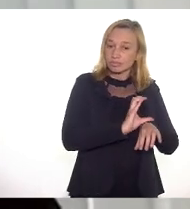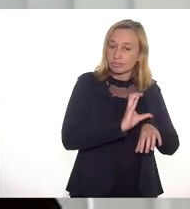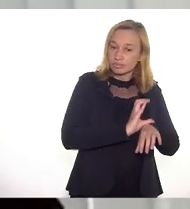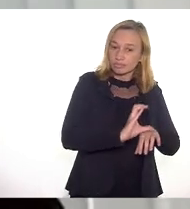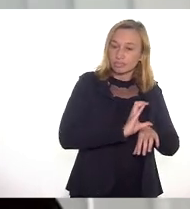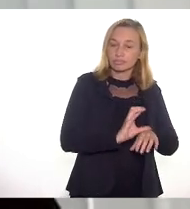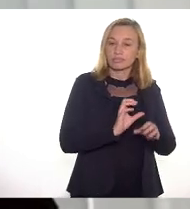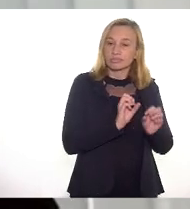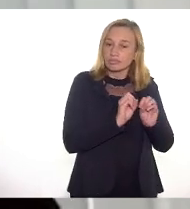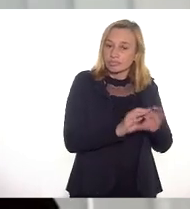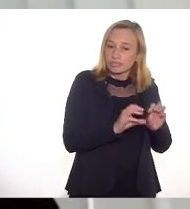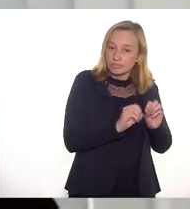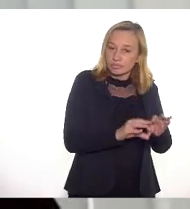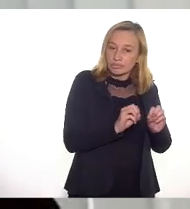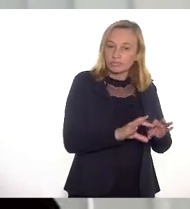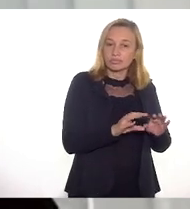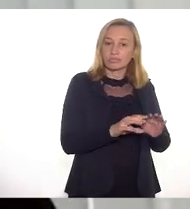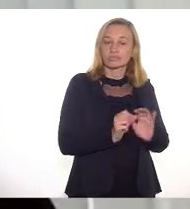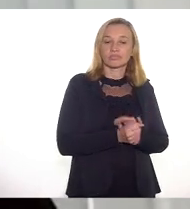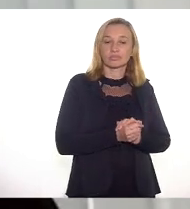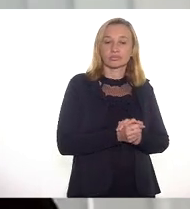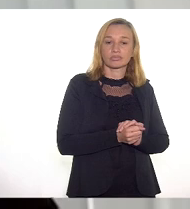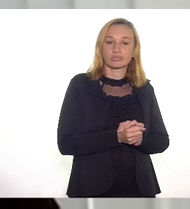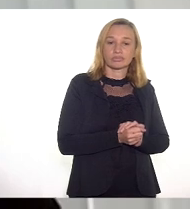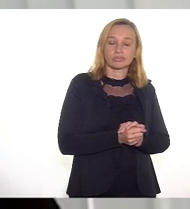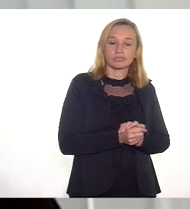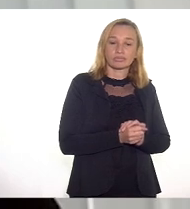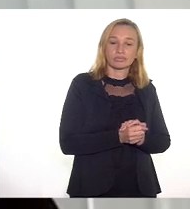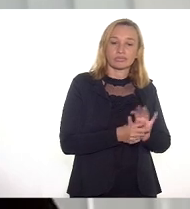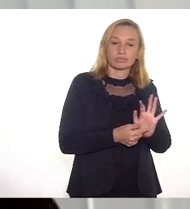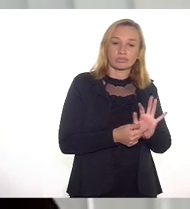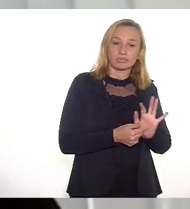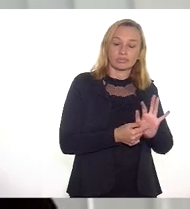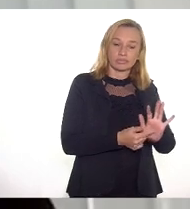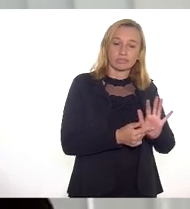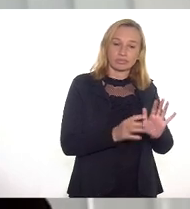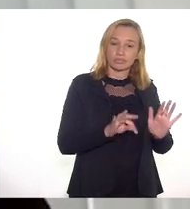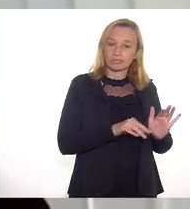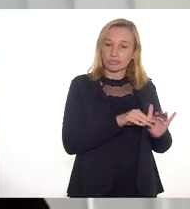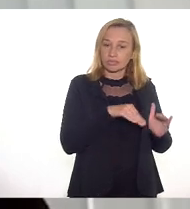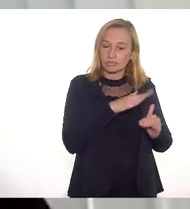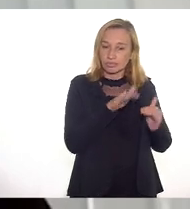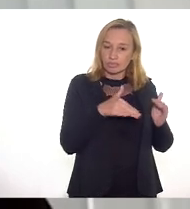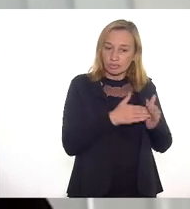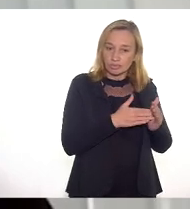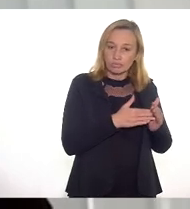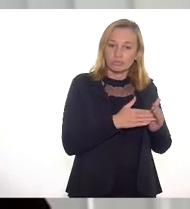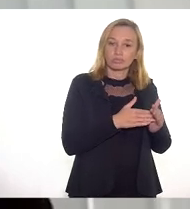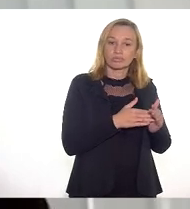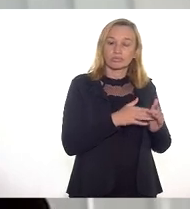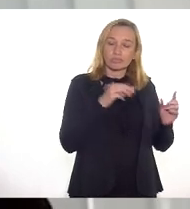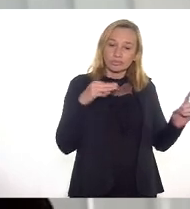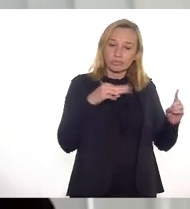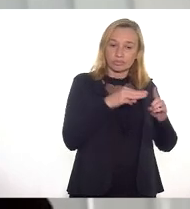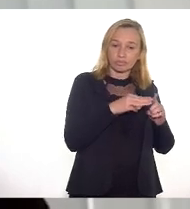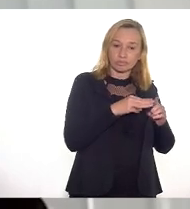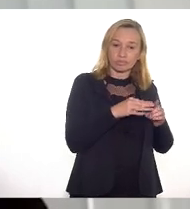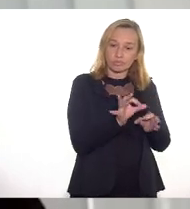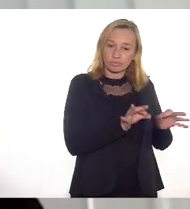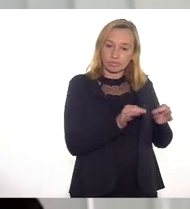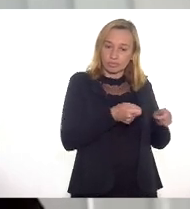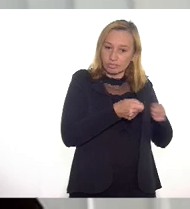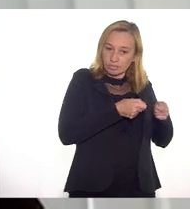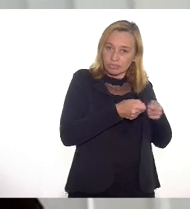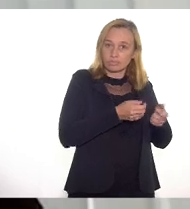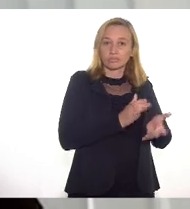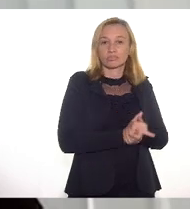vai ensinar, ele vai promover as ferramentas possíveis de se fazer esse controle.